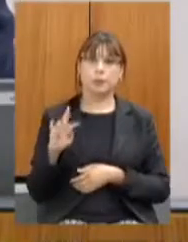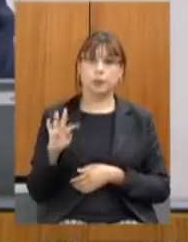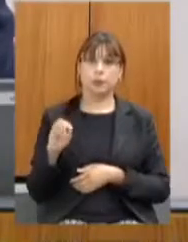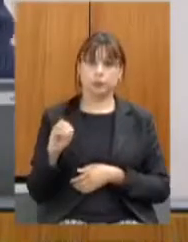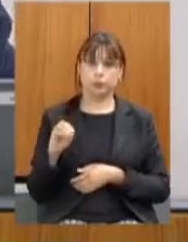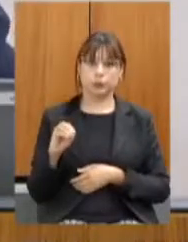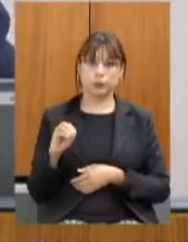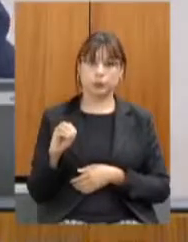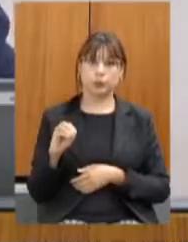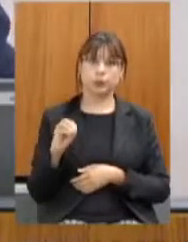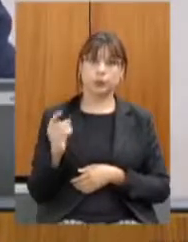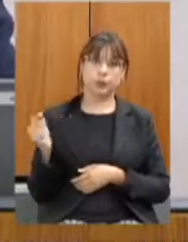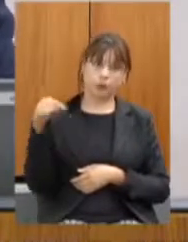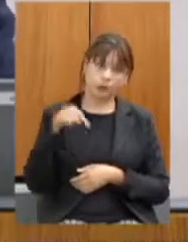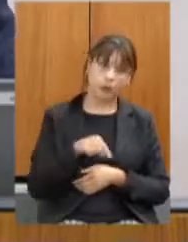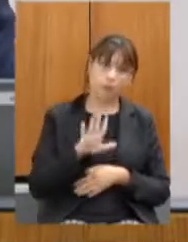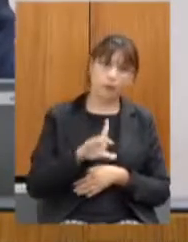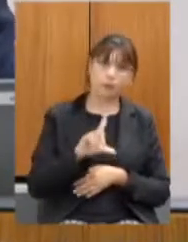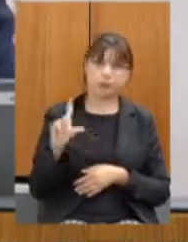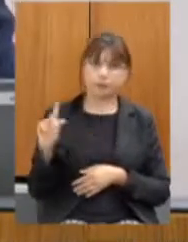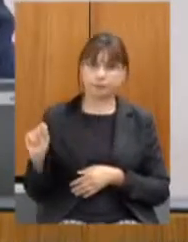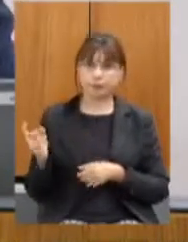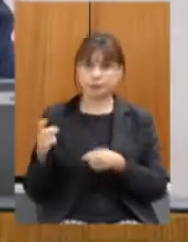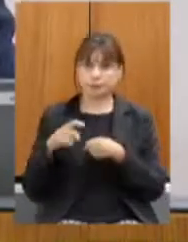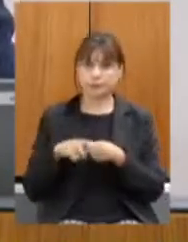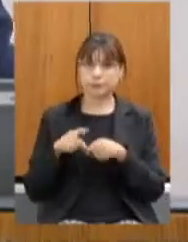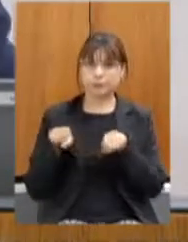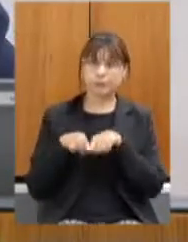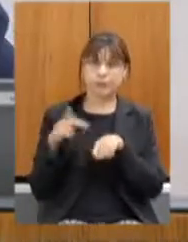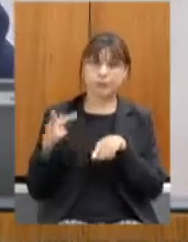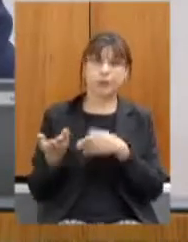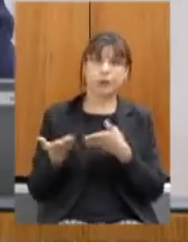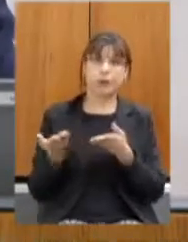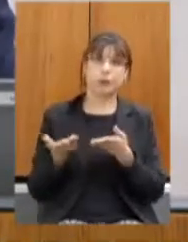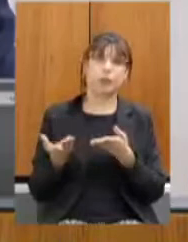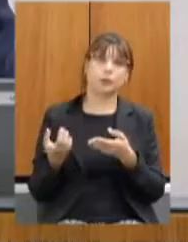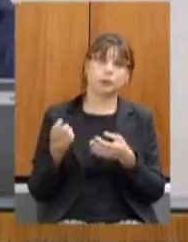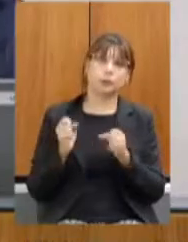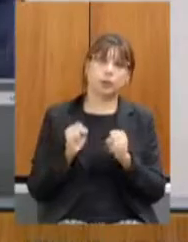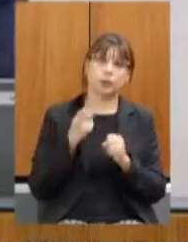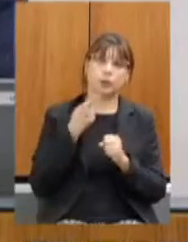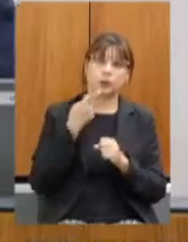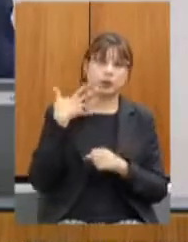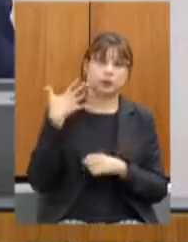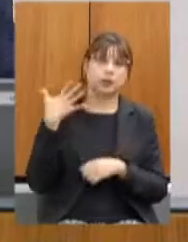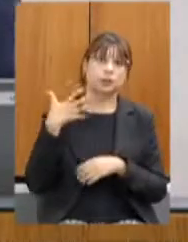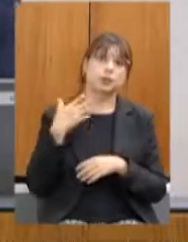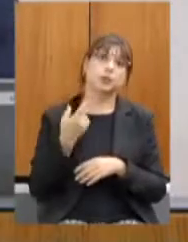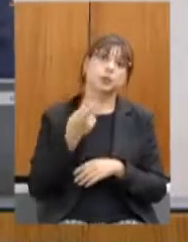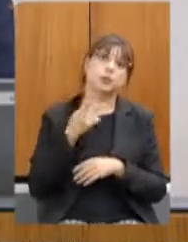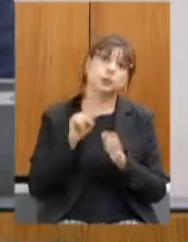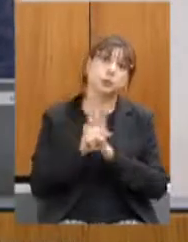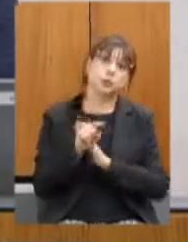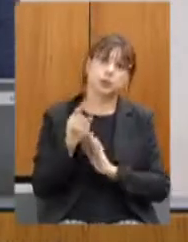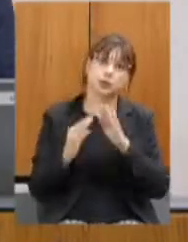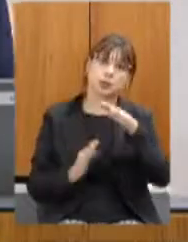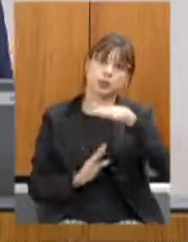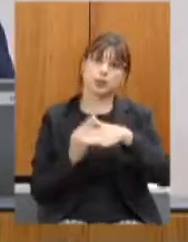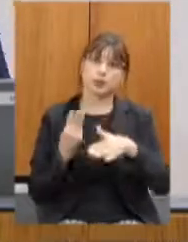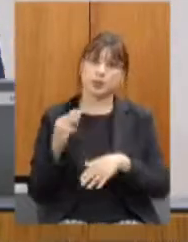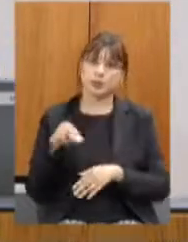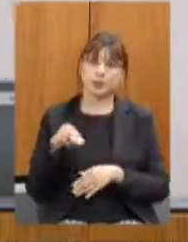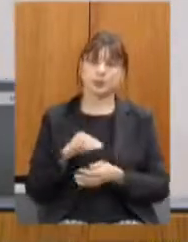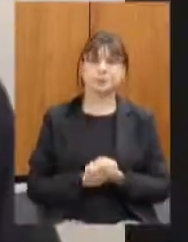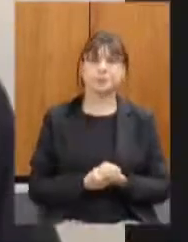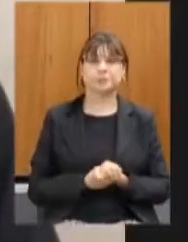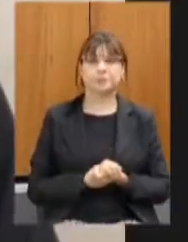voltou para o seu gabinete está escrito só tenho a palavra por três minutos estou trabalhando Oi boa tarde Presidente Obrigado